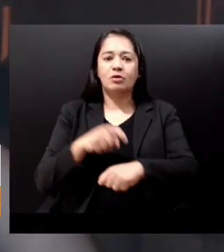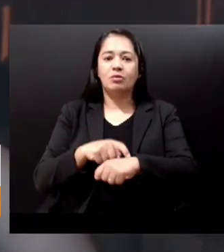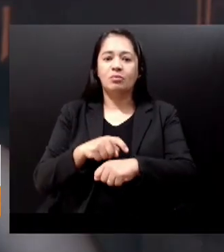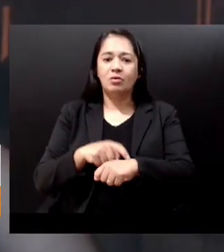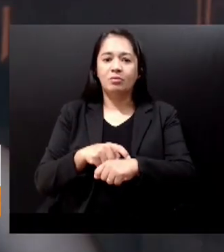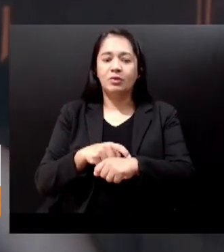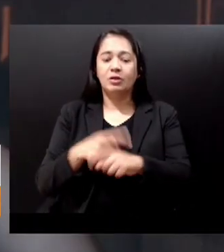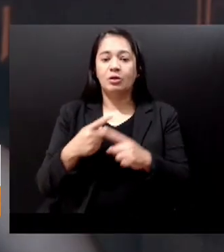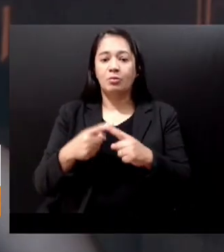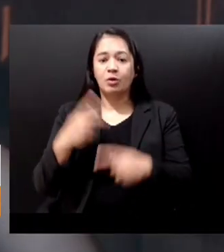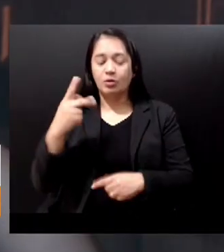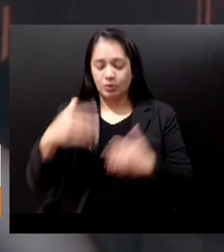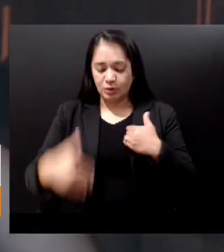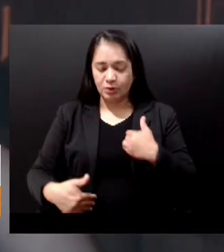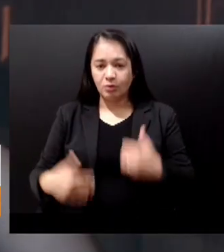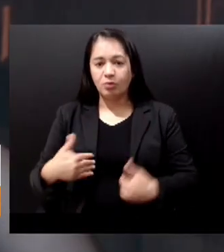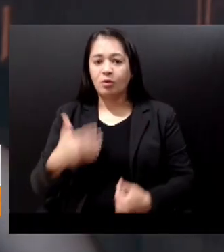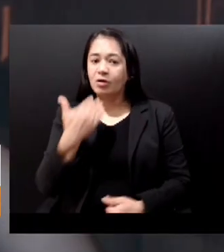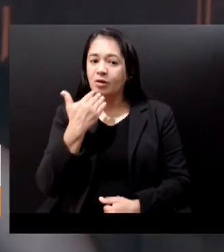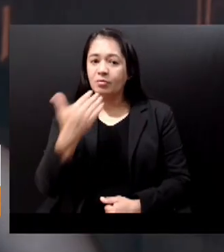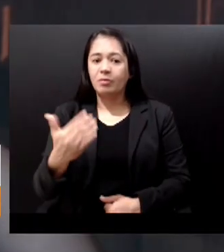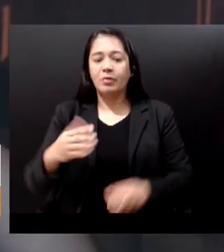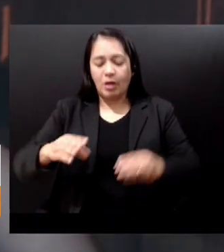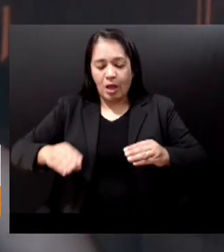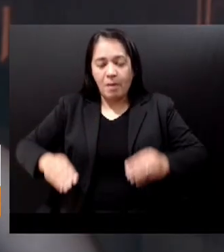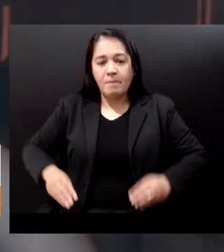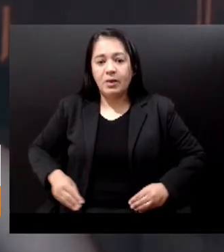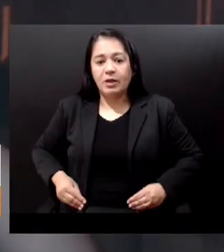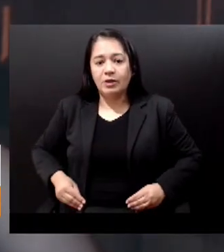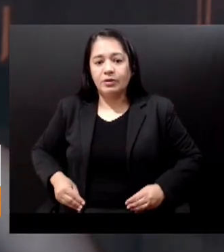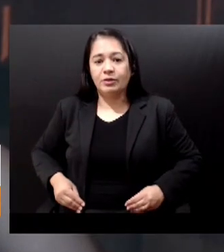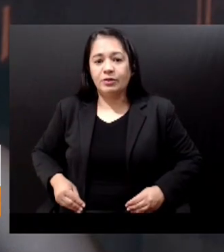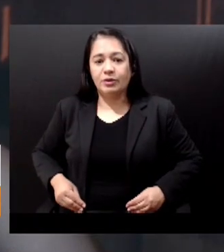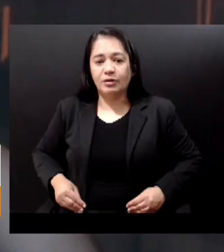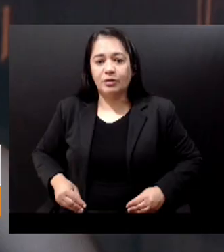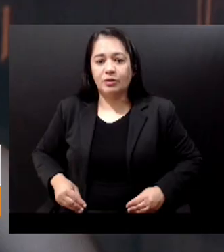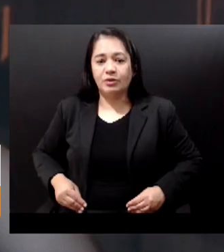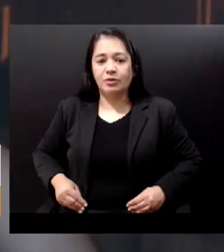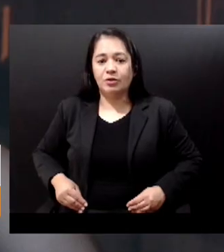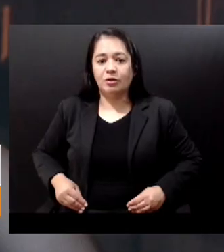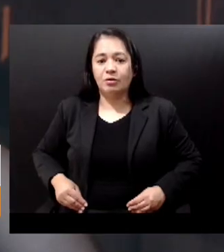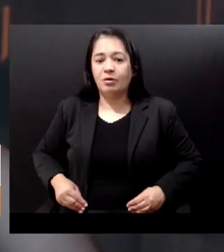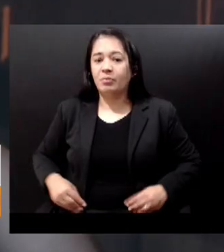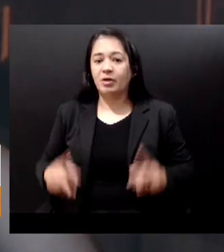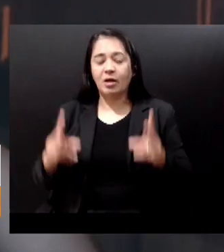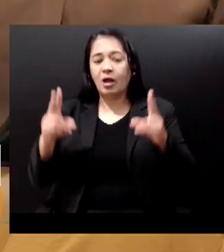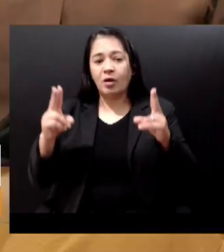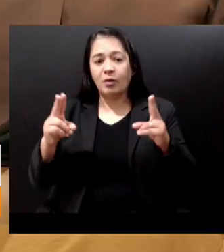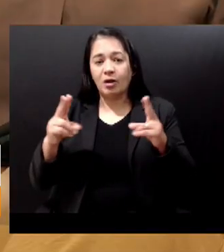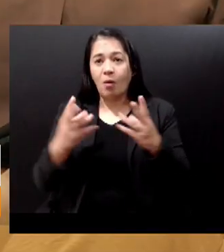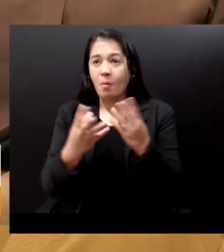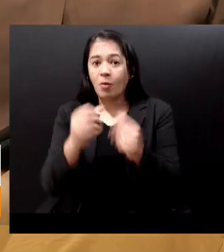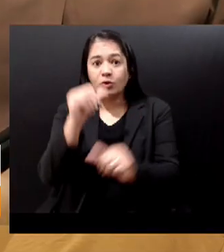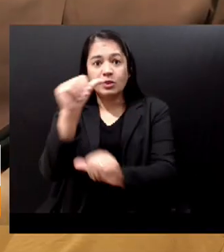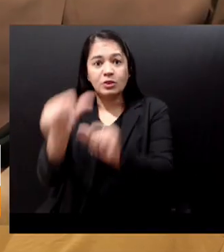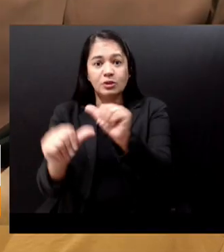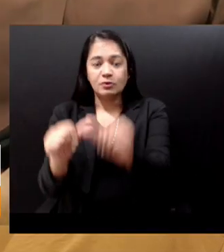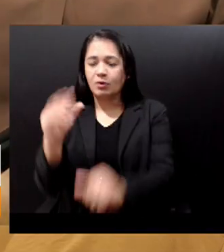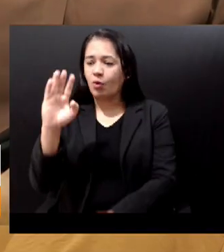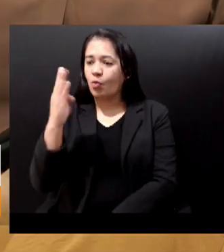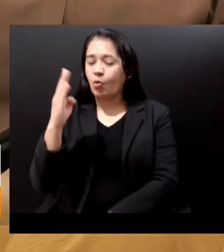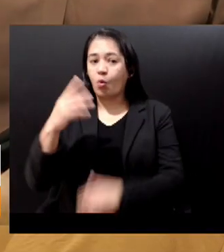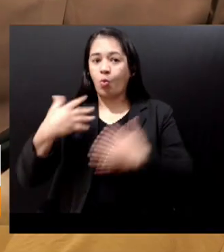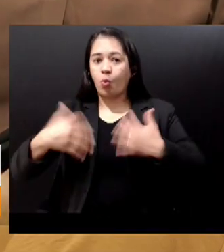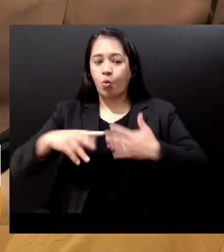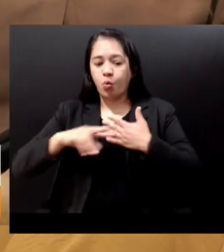pedindo isso. Menopausa é a mesma coisa, né, são tantas transformações biológicas que eu imagino que o impacto no dia a dia seja muito grande